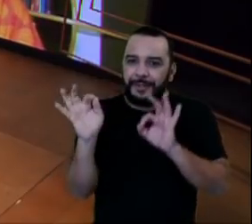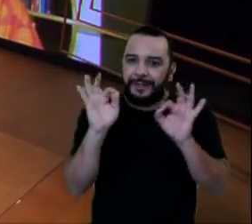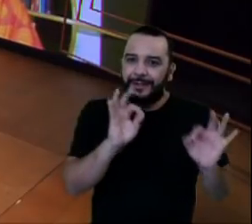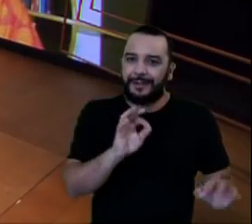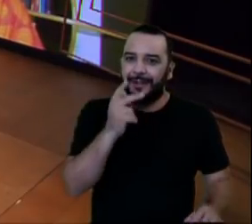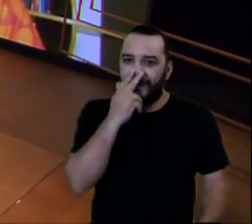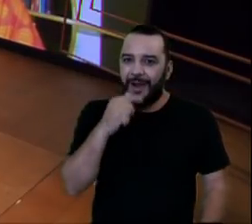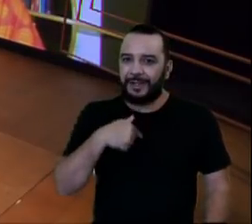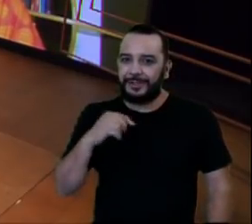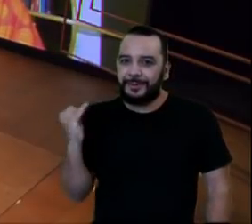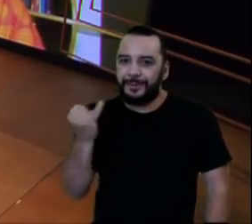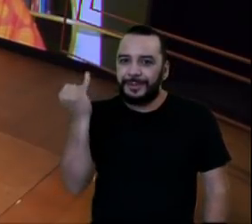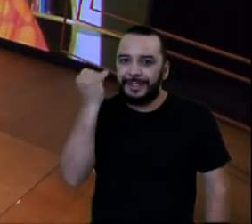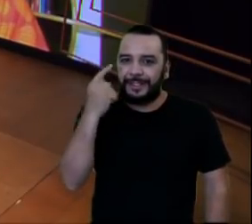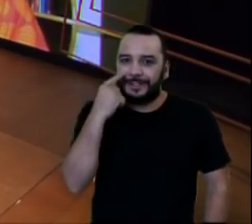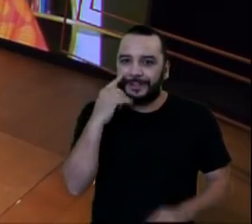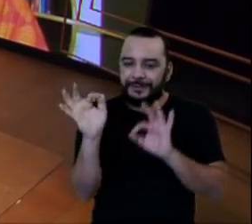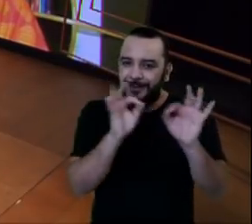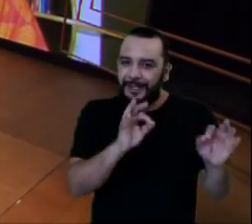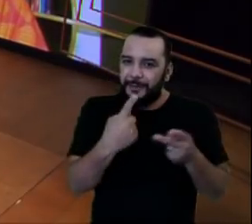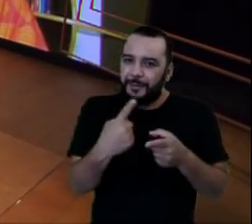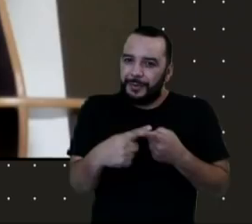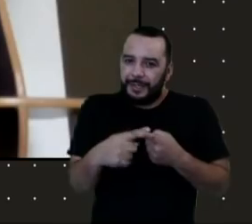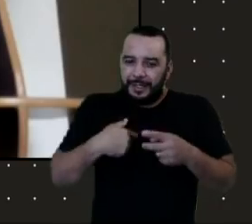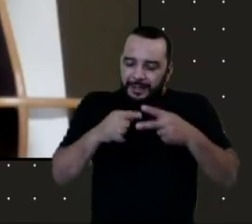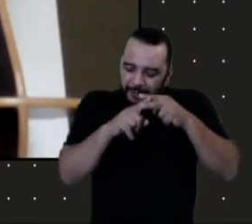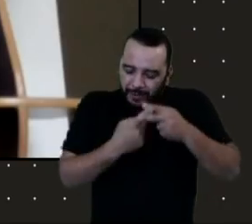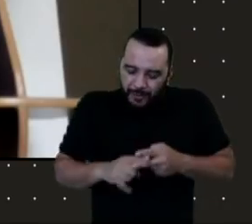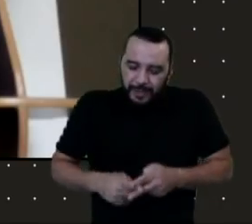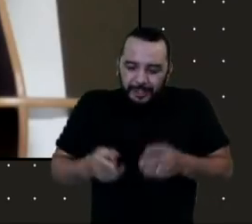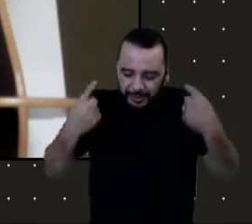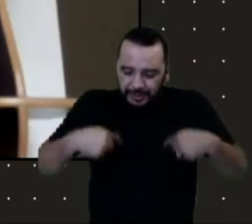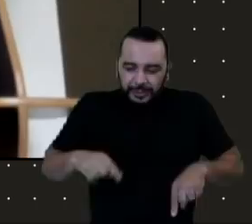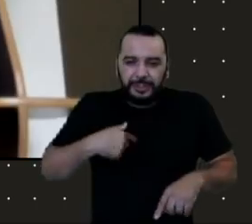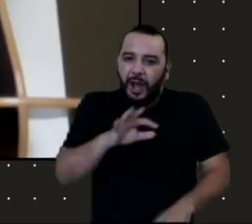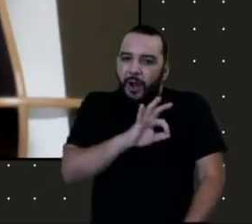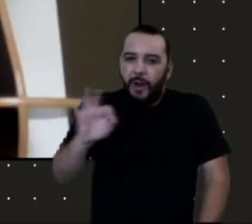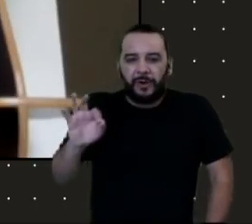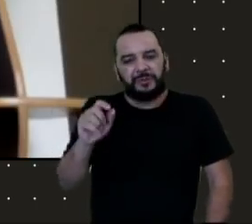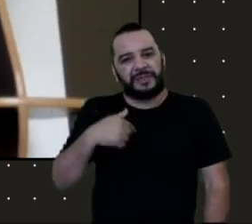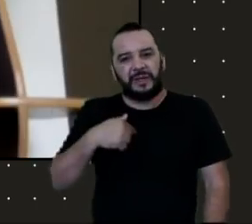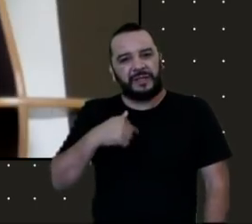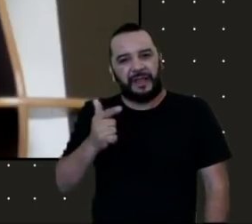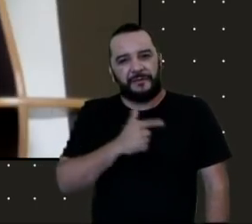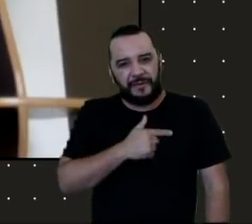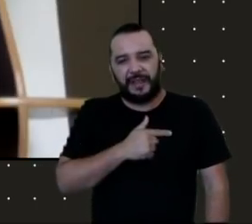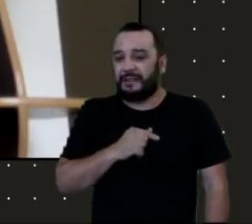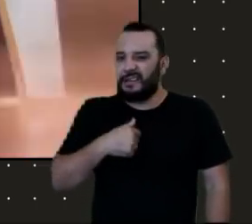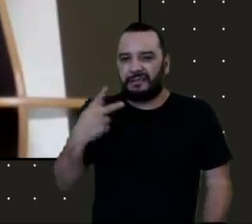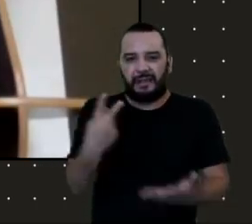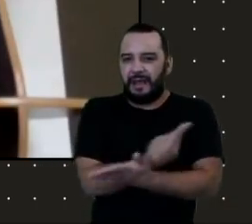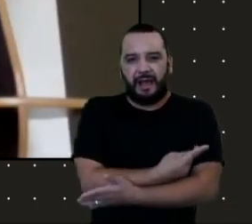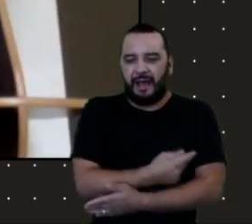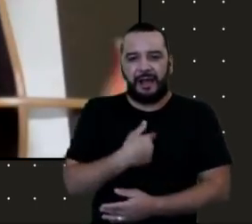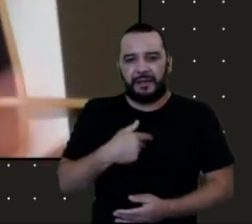no cinema, ou você faz parte daqueles artistas que não gostam de se ver em cena? Se sim ou se não, por